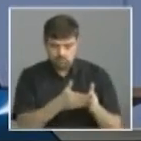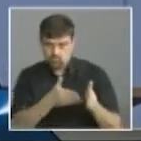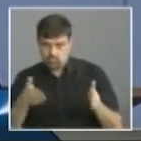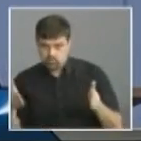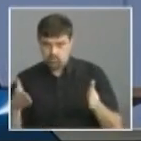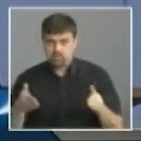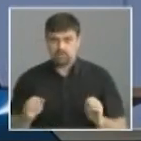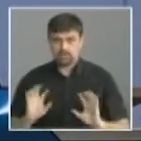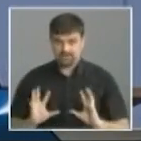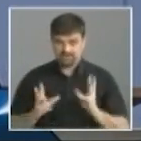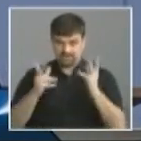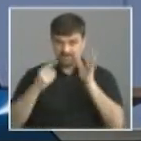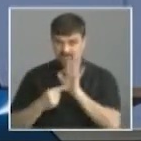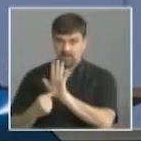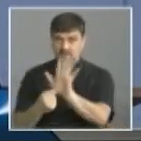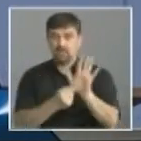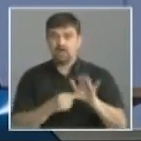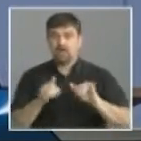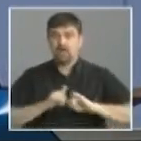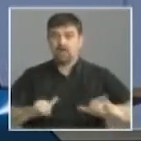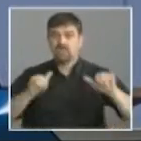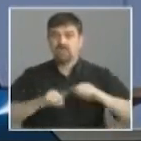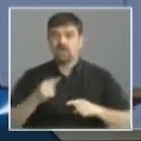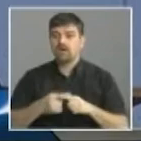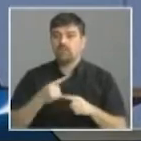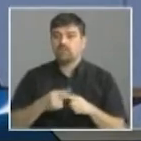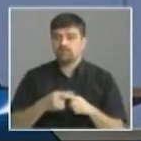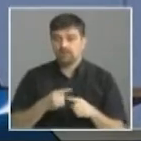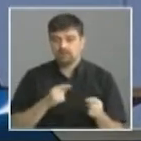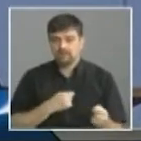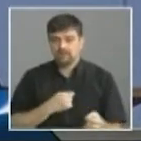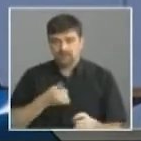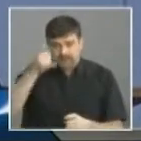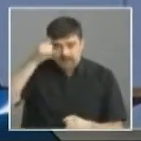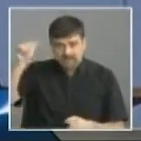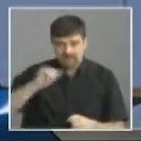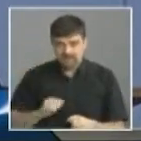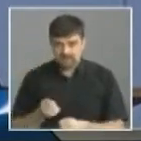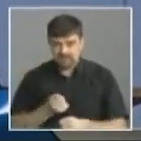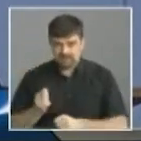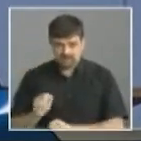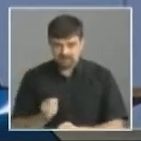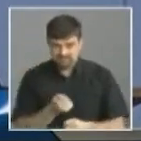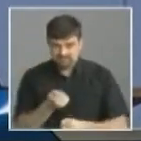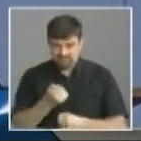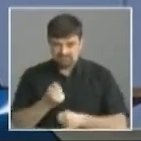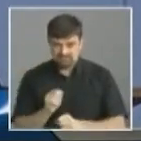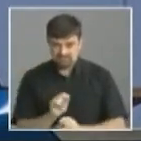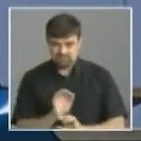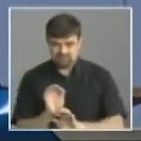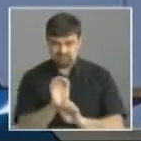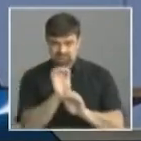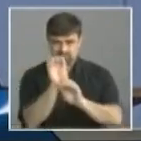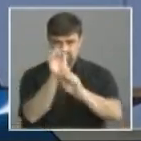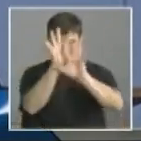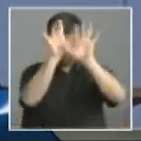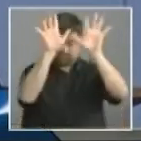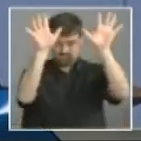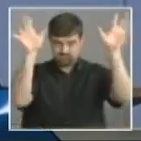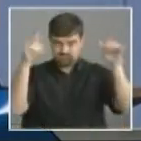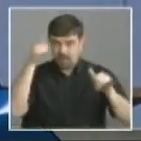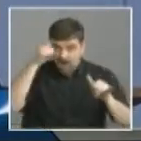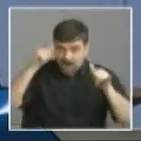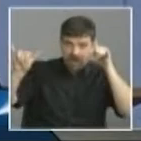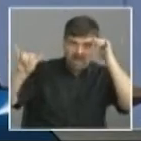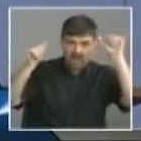só dar essa informação, mas para conscientizar todos aqueles que lá frequentavam para que evitem ficar soltando